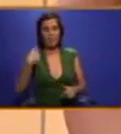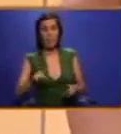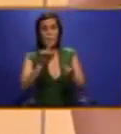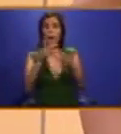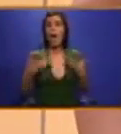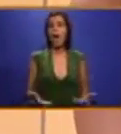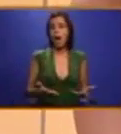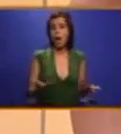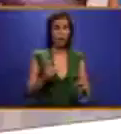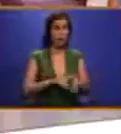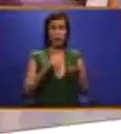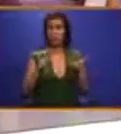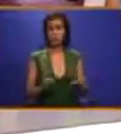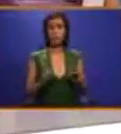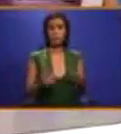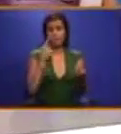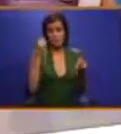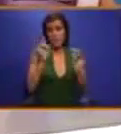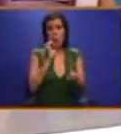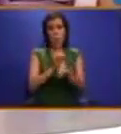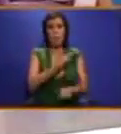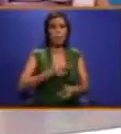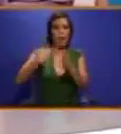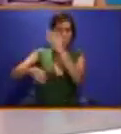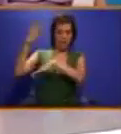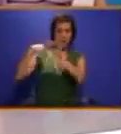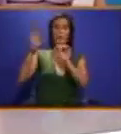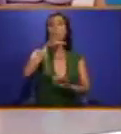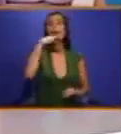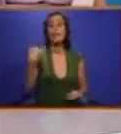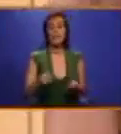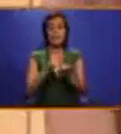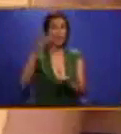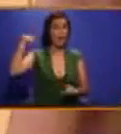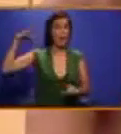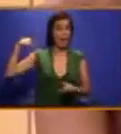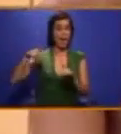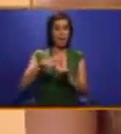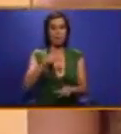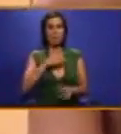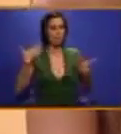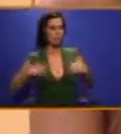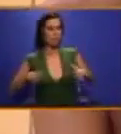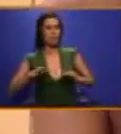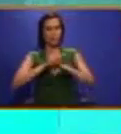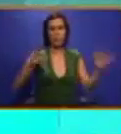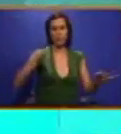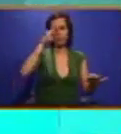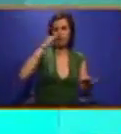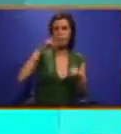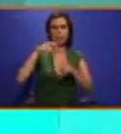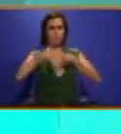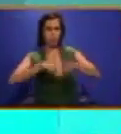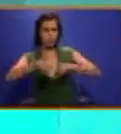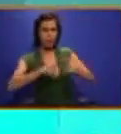agora agora tá na altura dela voltar a ser como era antigamente porque o mais engraçado é que a Lúcia antigamente adorava arranjar-se usava saltos altos